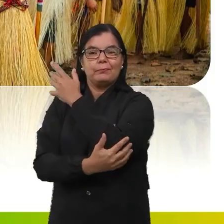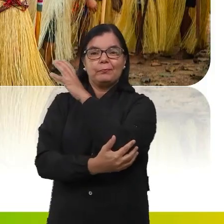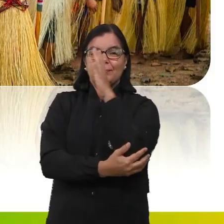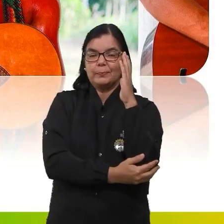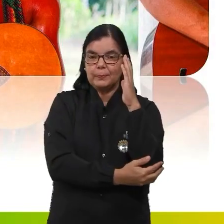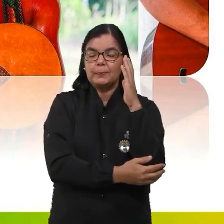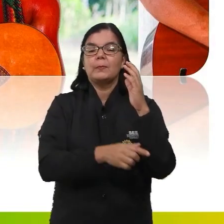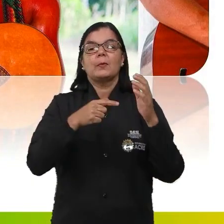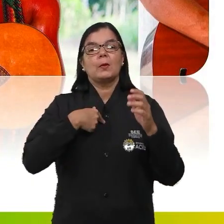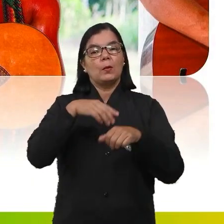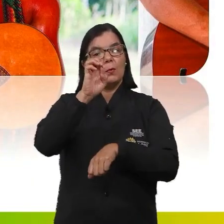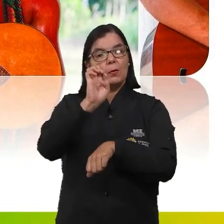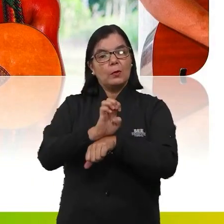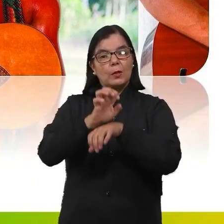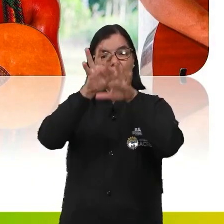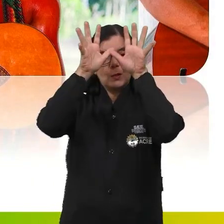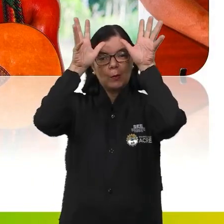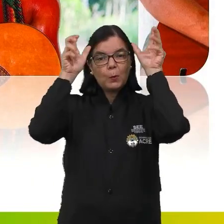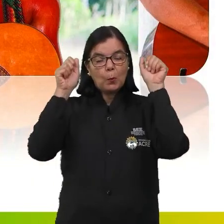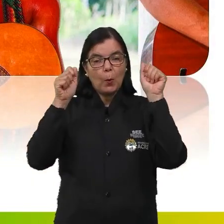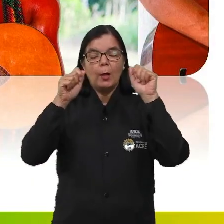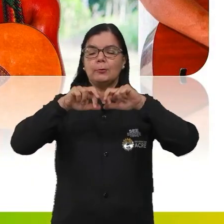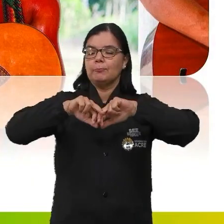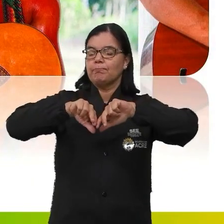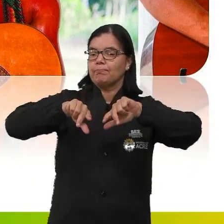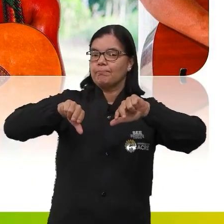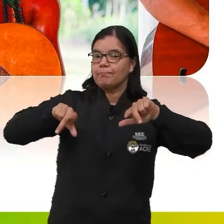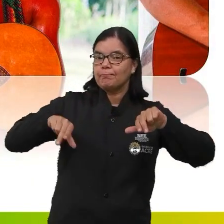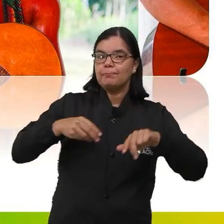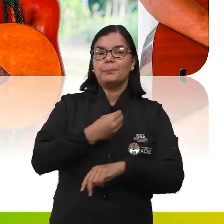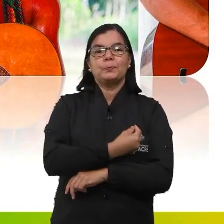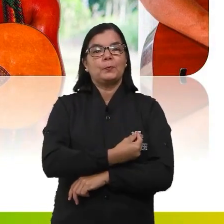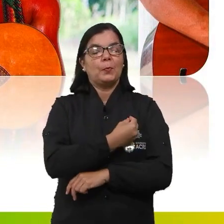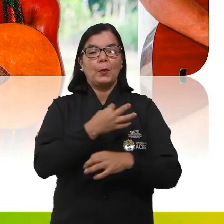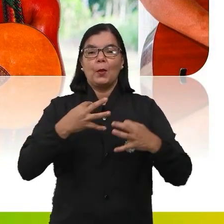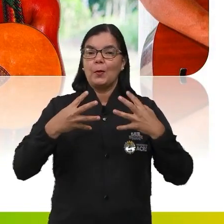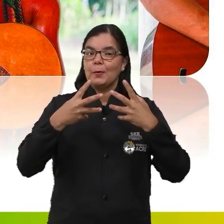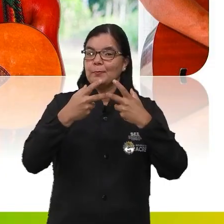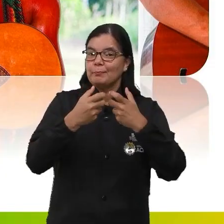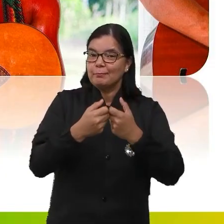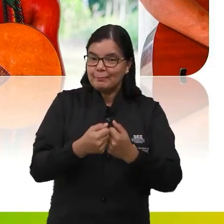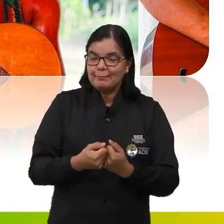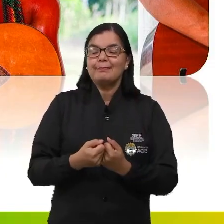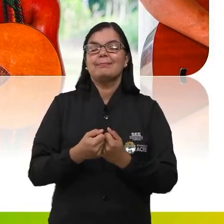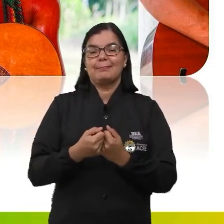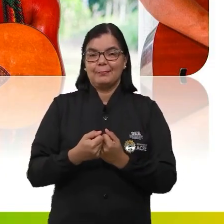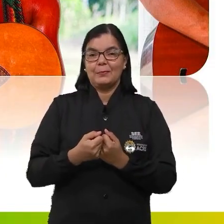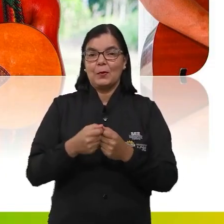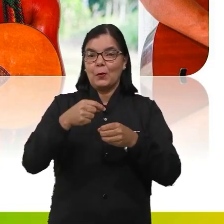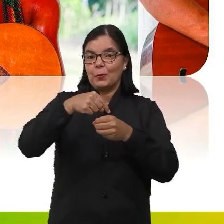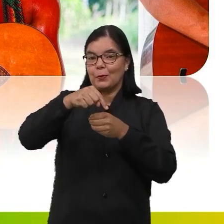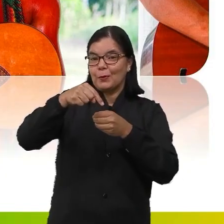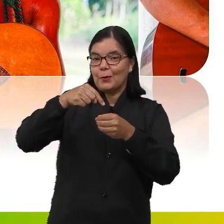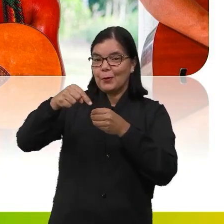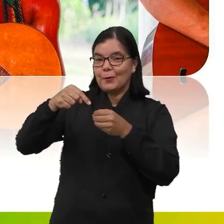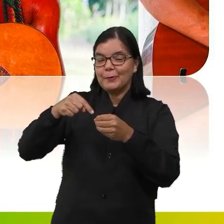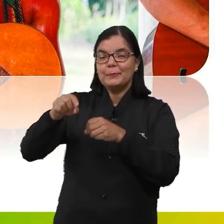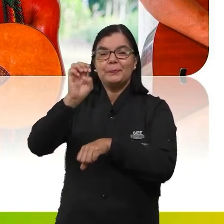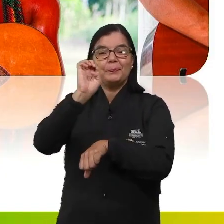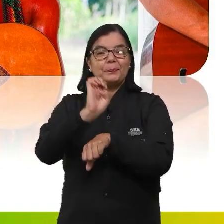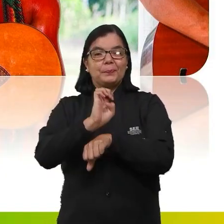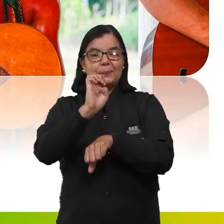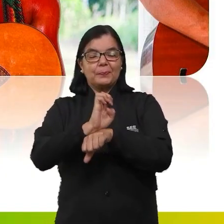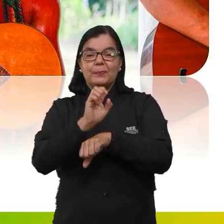Acre é riquíssimo e essa diversidade está presente em todos aí, muitos municípios do nosso estado.